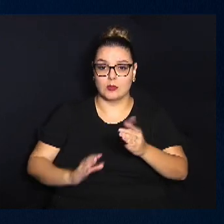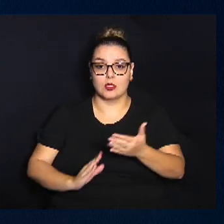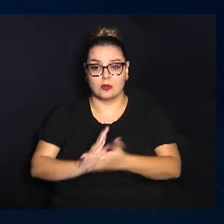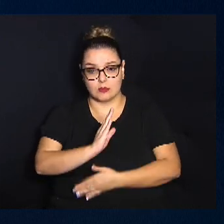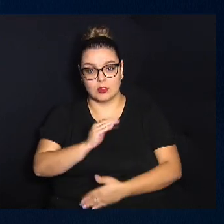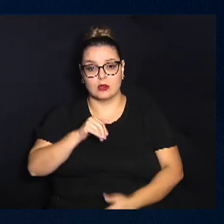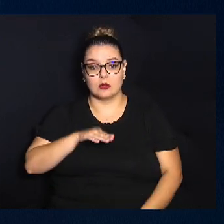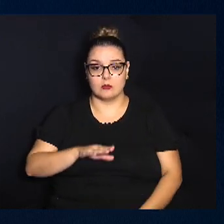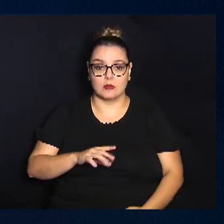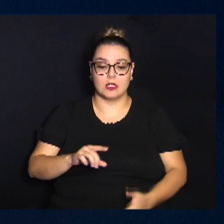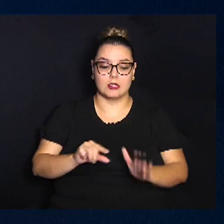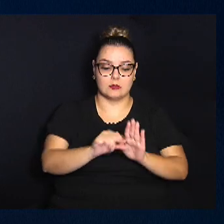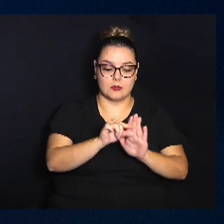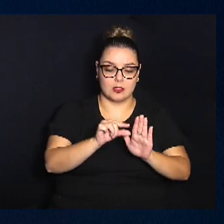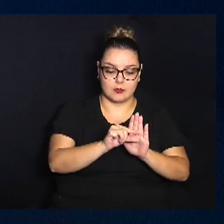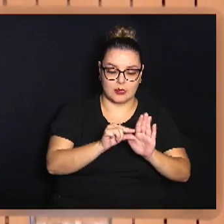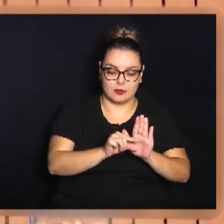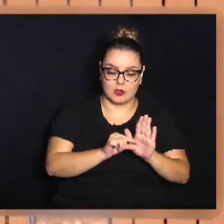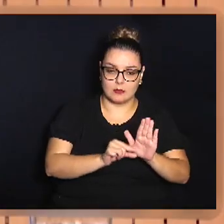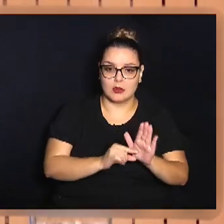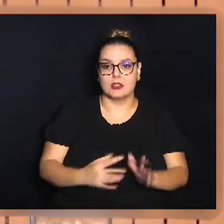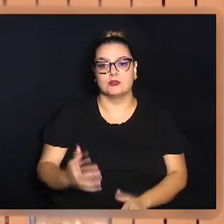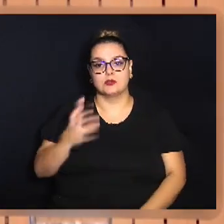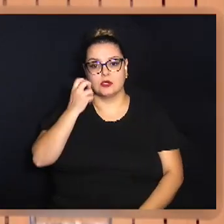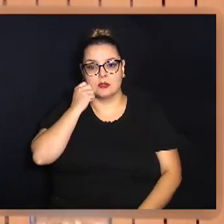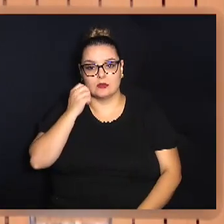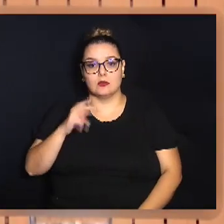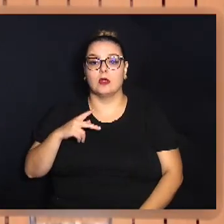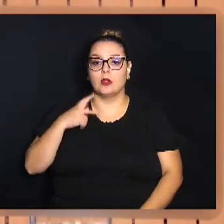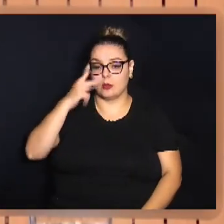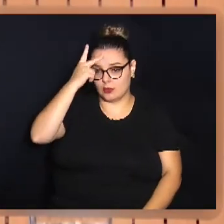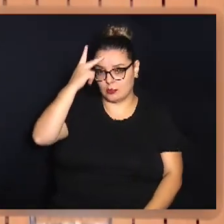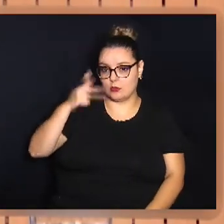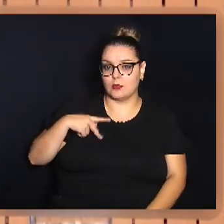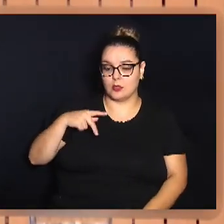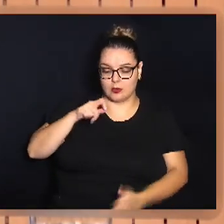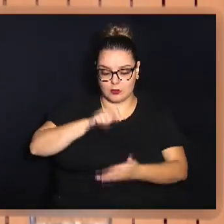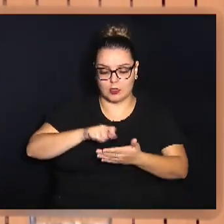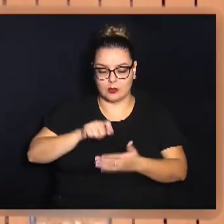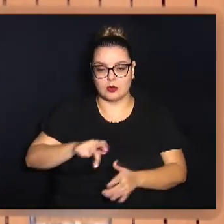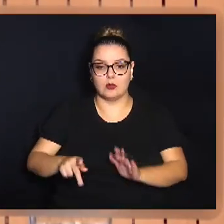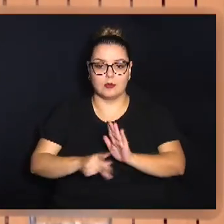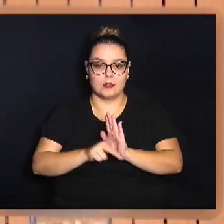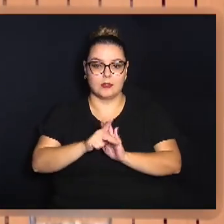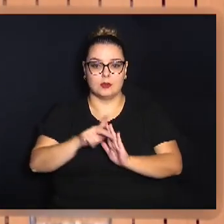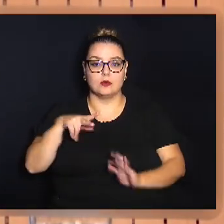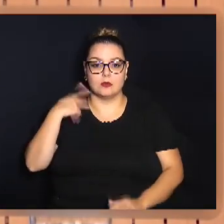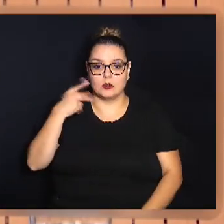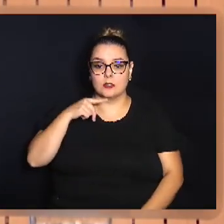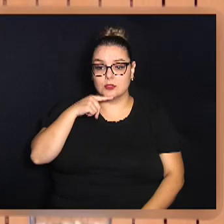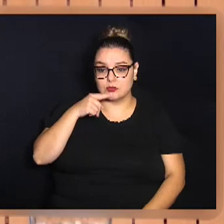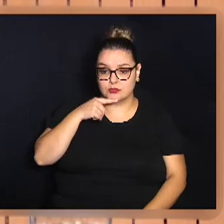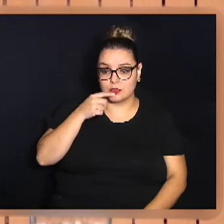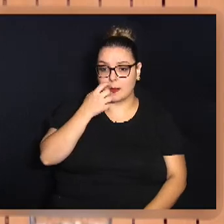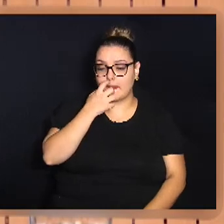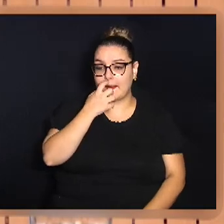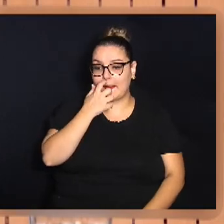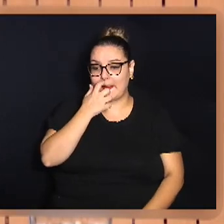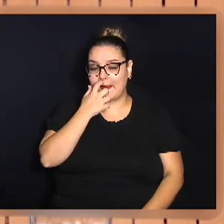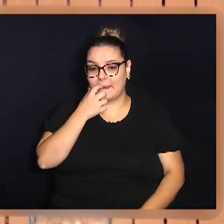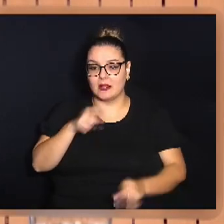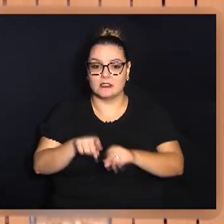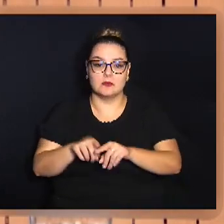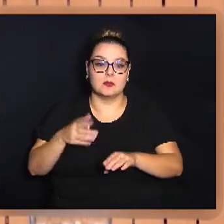demais cláusulas previstas no termo de adoção. O próprio autor do projeto, o vereador Eduardo Magoga, também participou